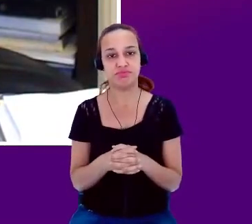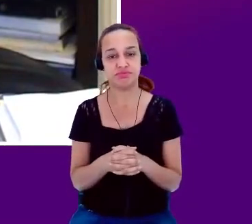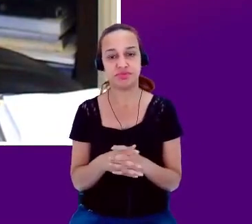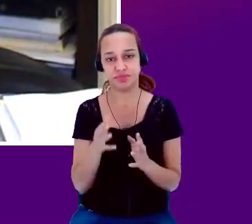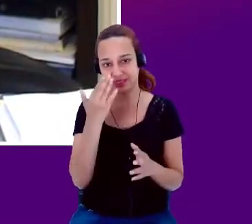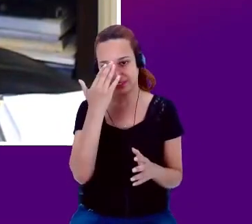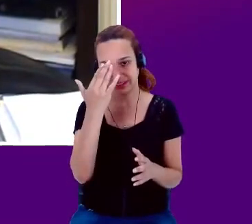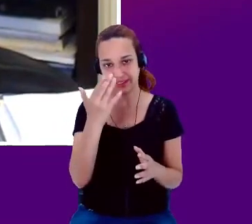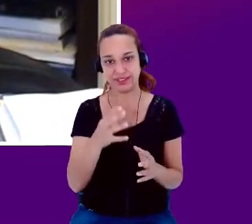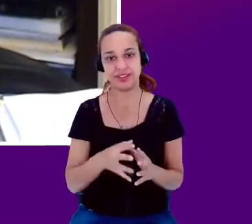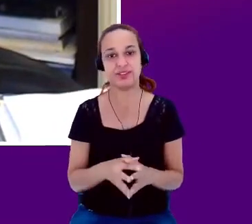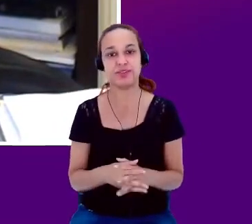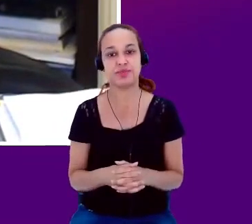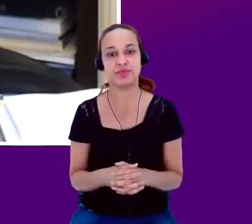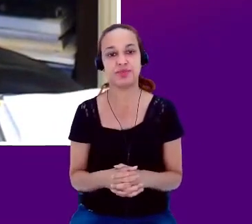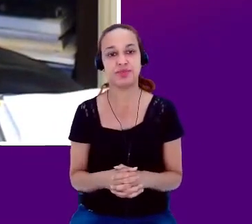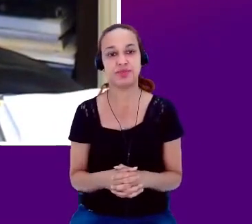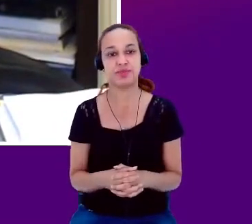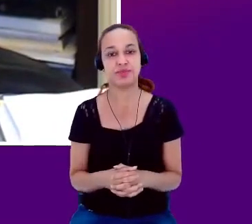obrigado.